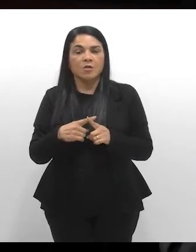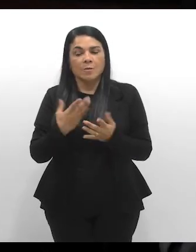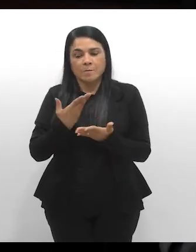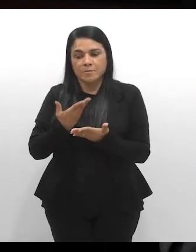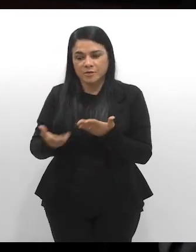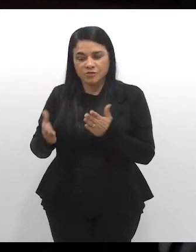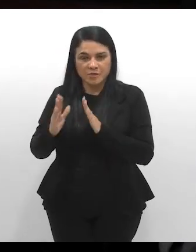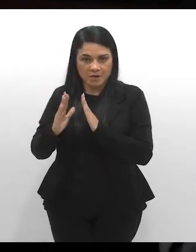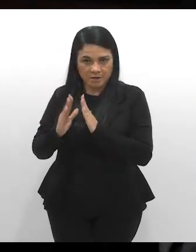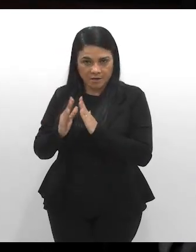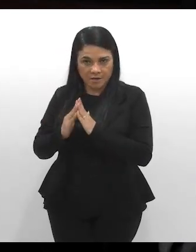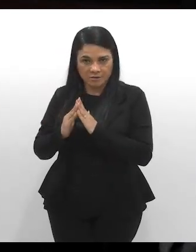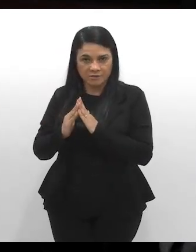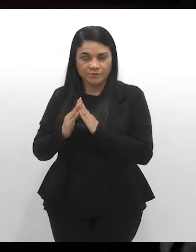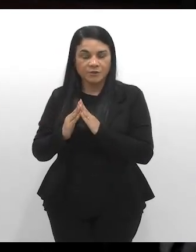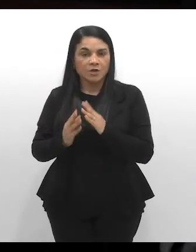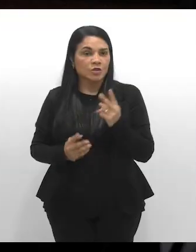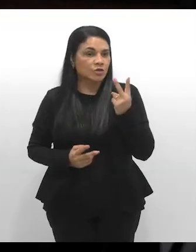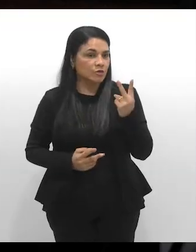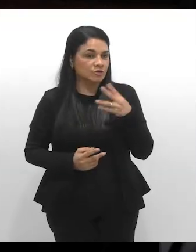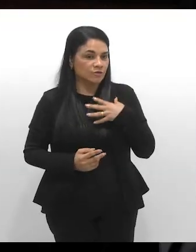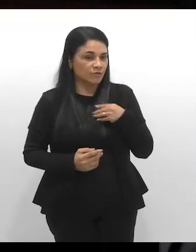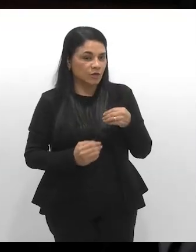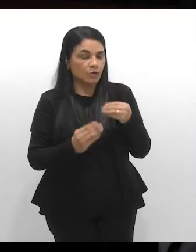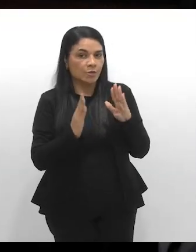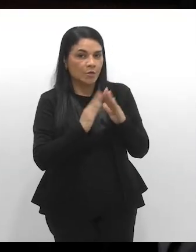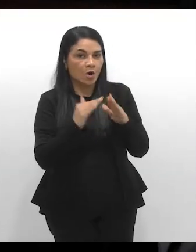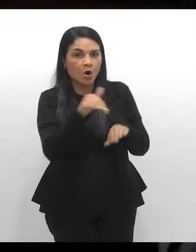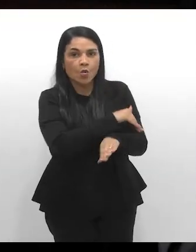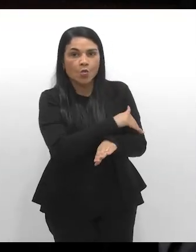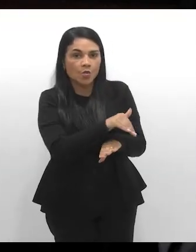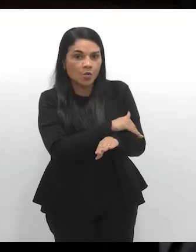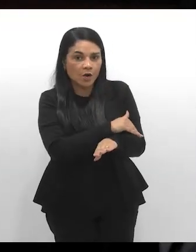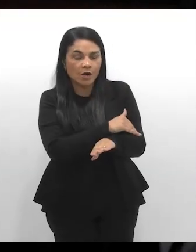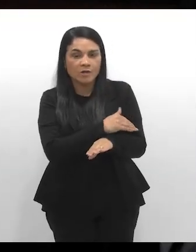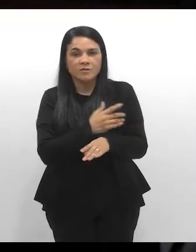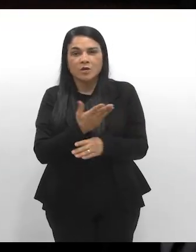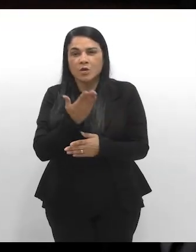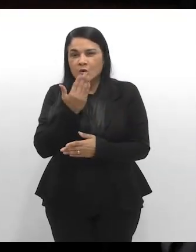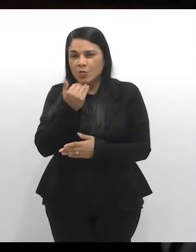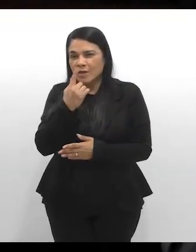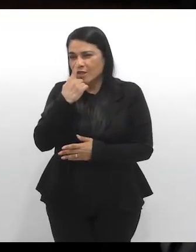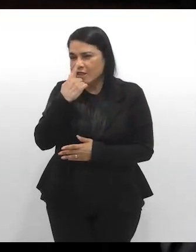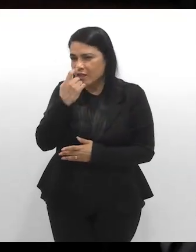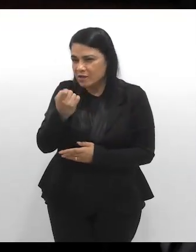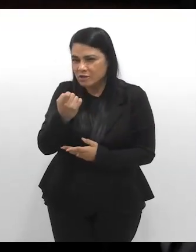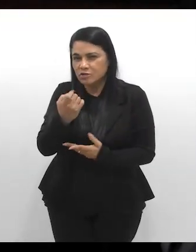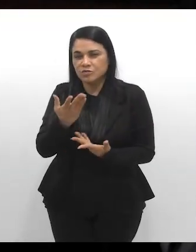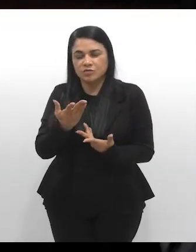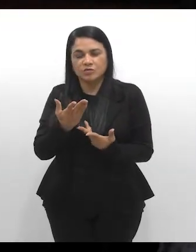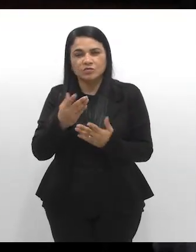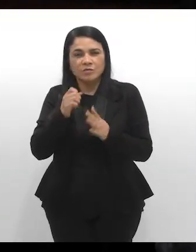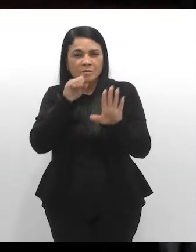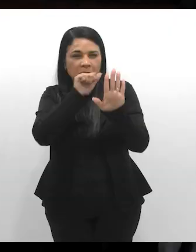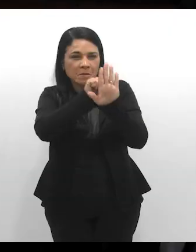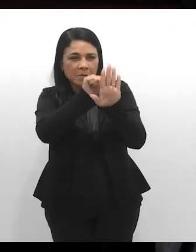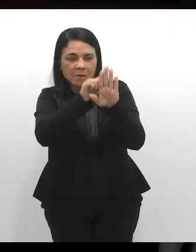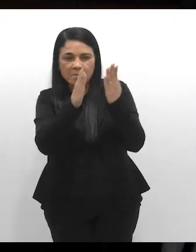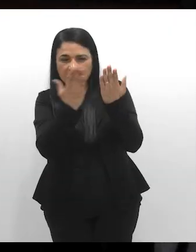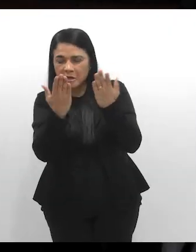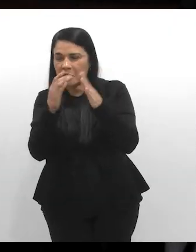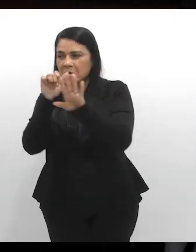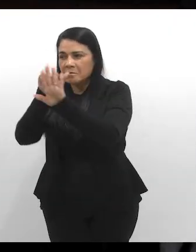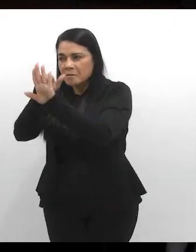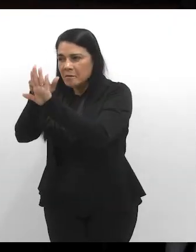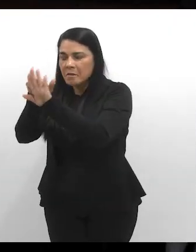sem casa, morando com 2 filhos na rua, comendo lixos, batendo na porta de um,